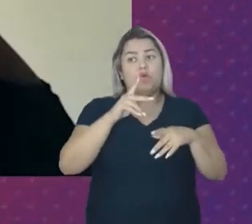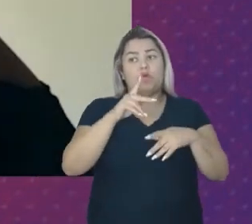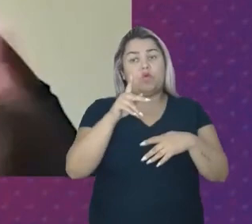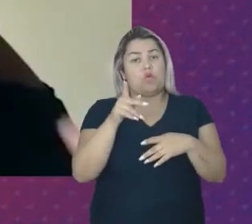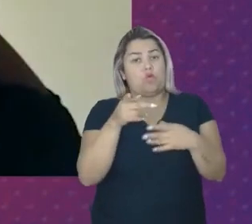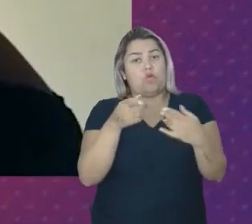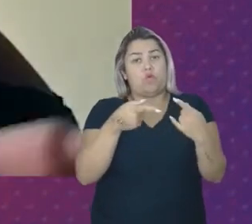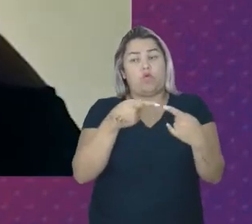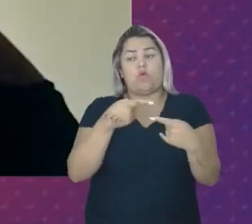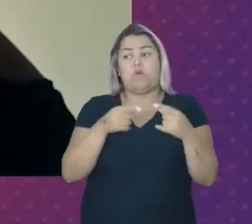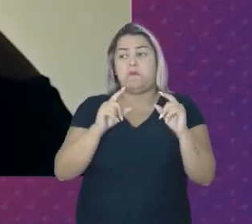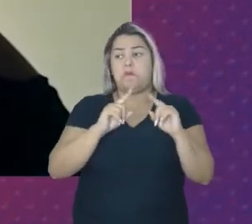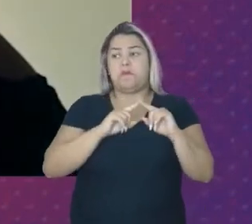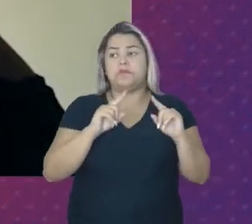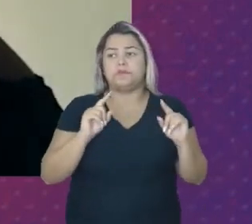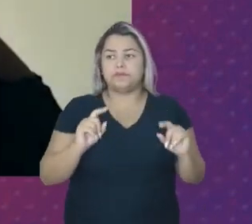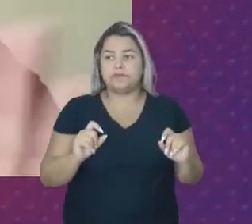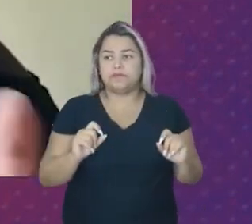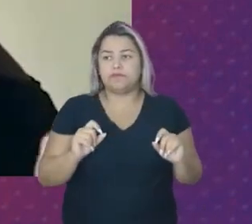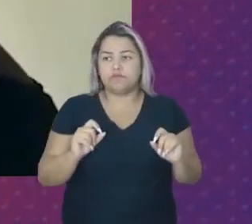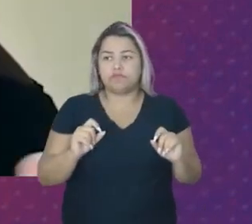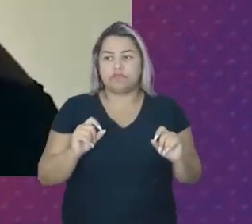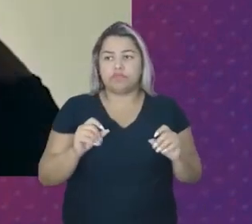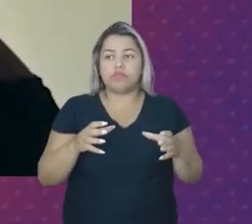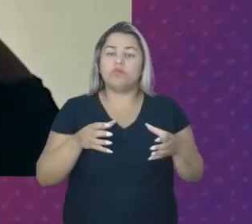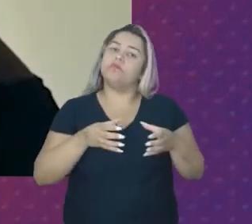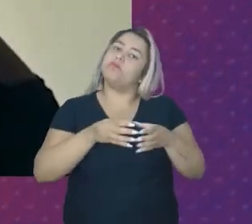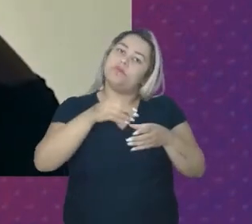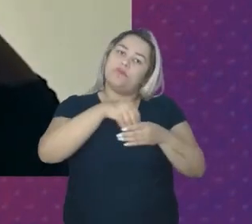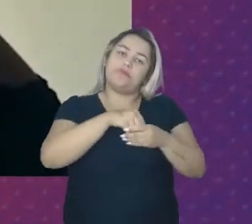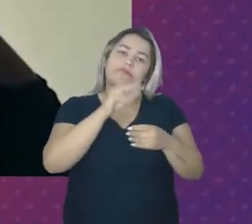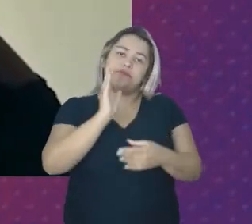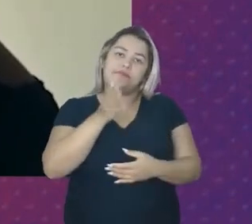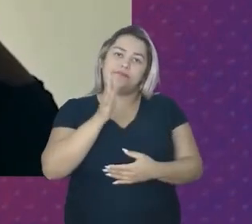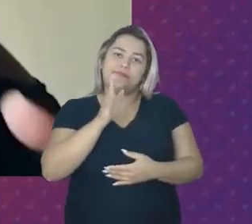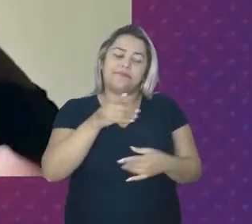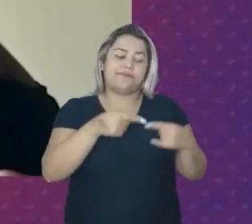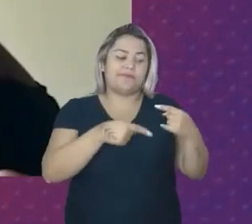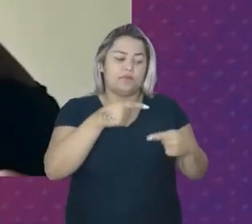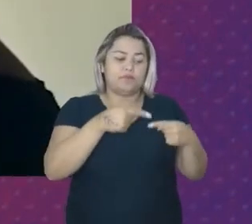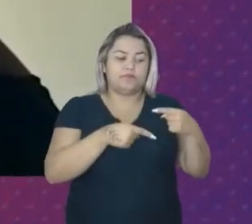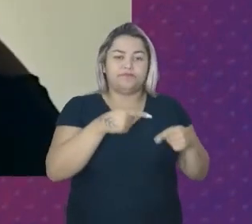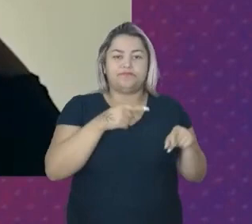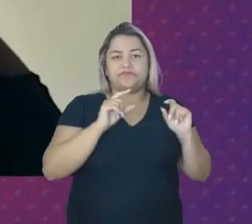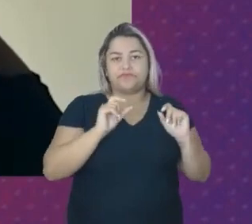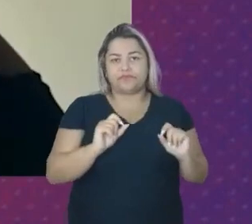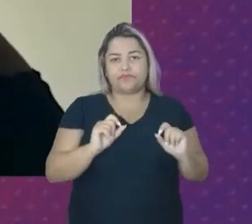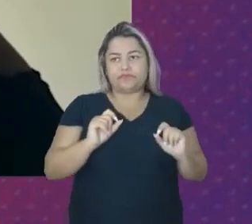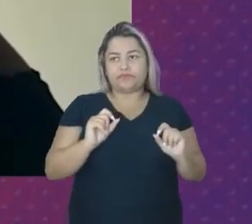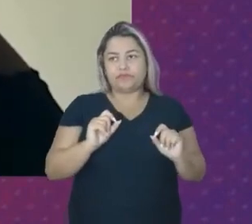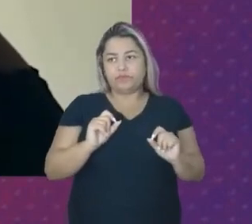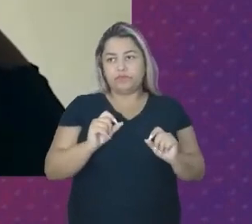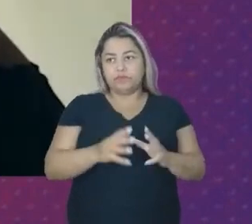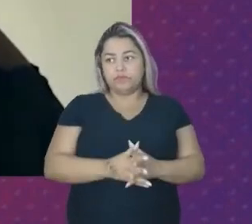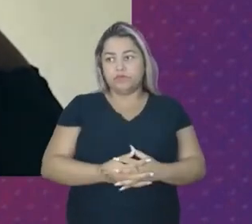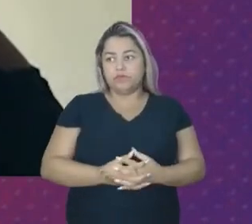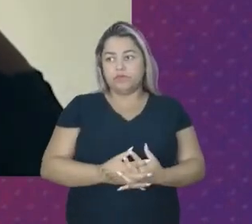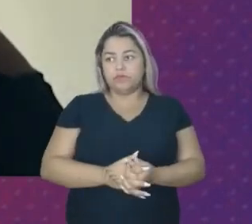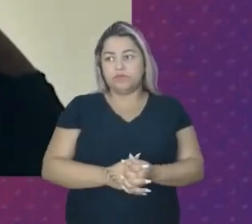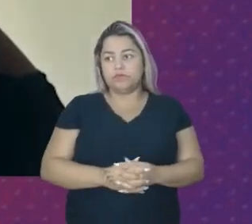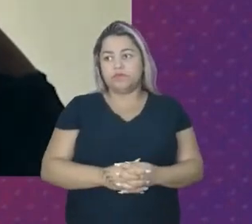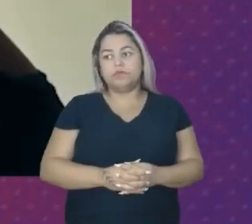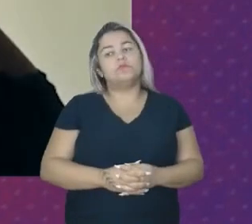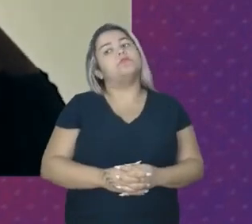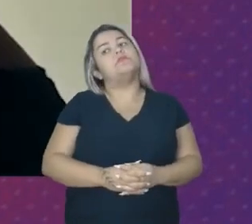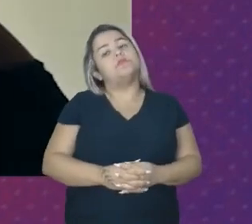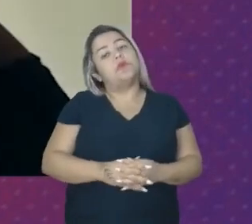Ah, mas essa questão do pacote é um conteúdo já político há muito tempo. Isso daí bem clichê